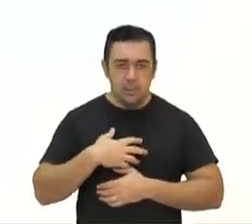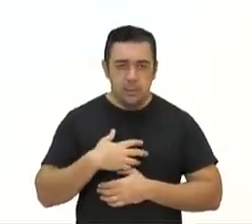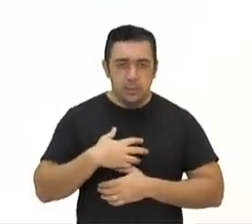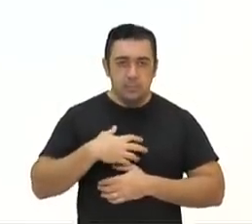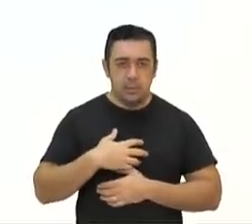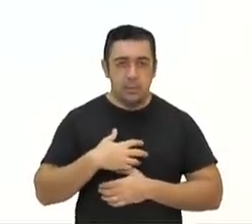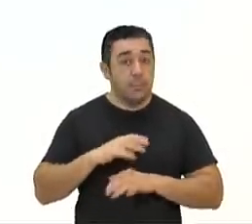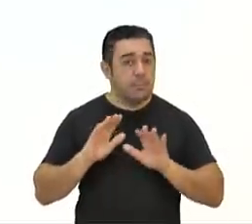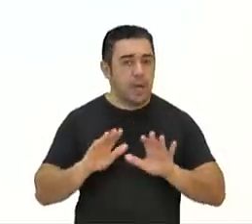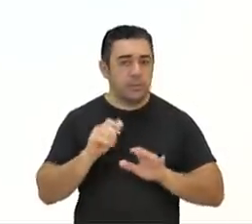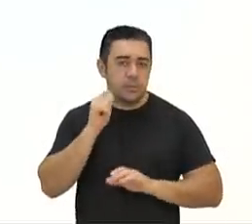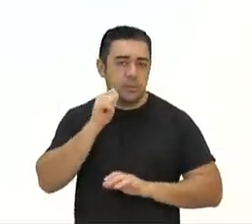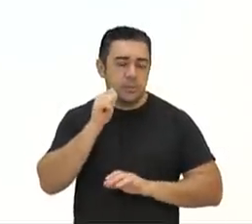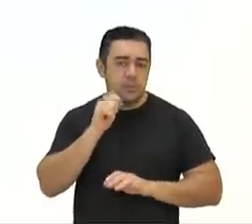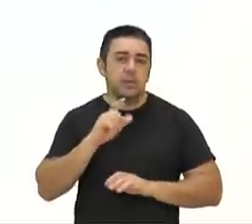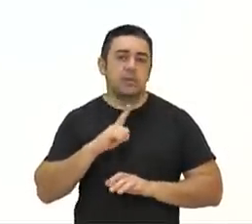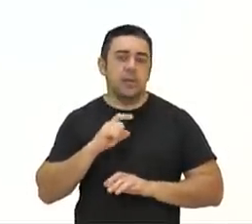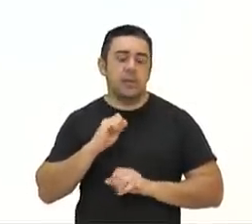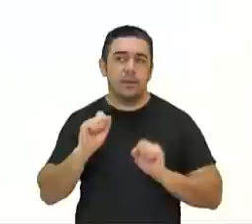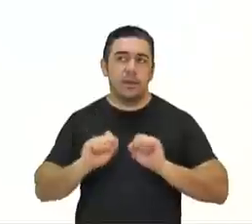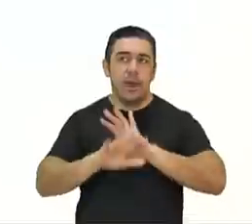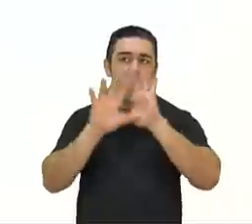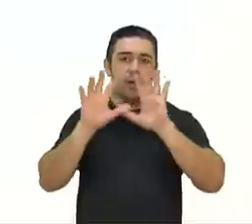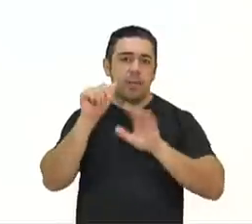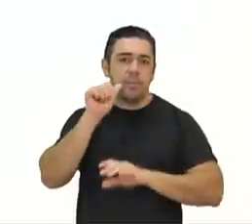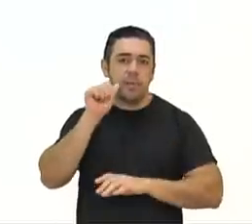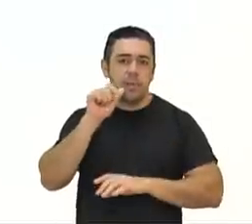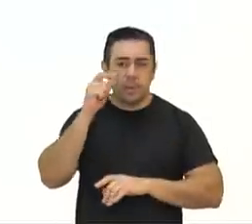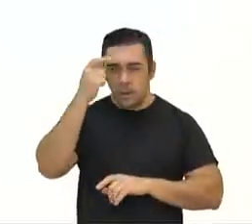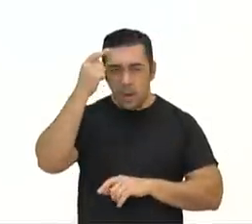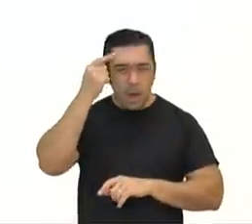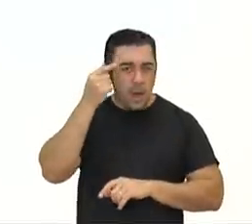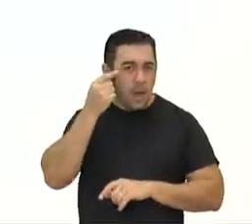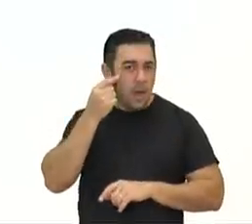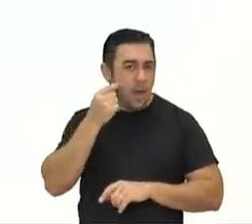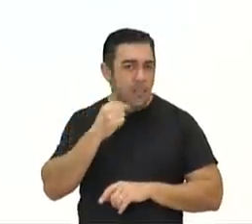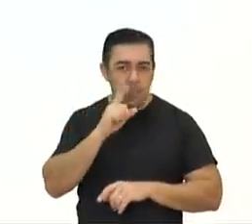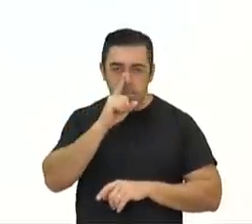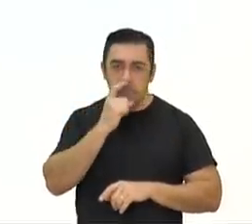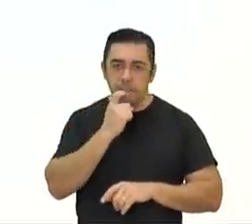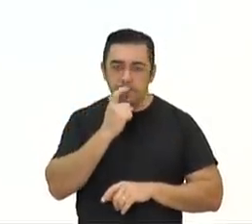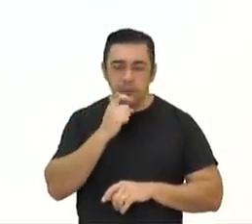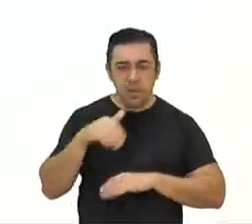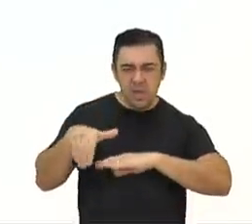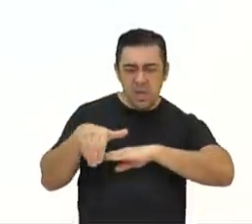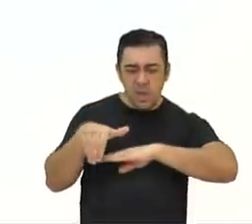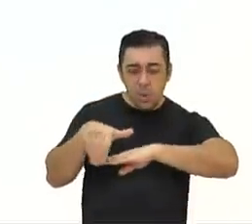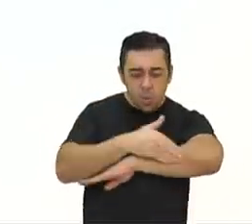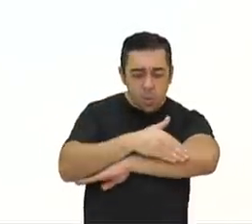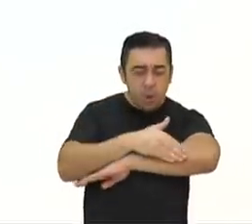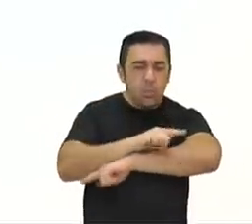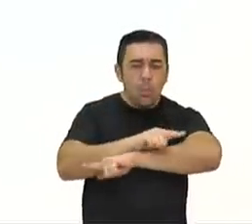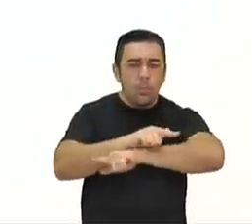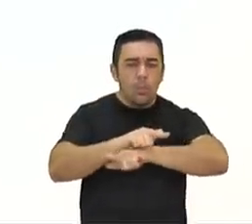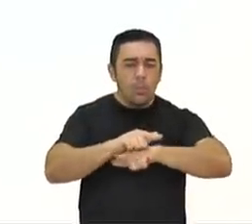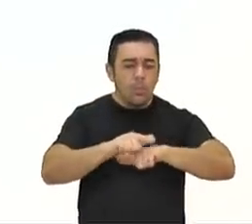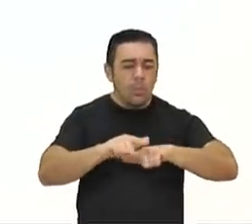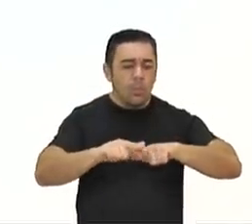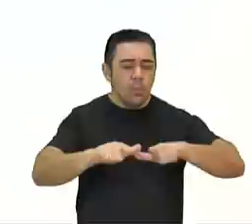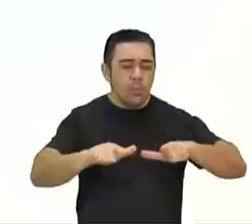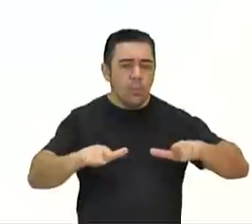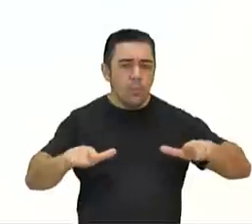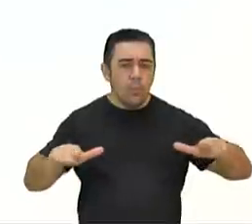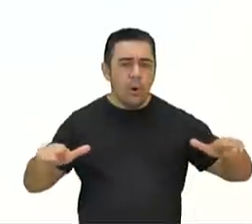a claridade das 2 horas, ela era ruiva. Na rua vazia, as pedras vibravam de calor.